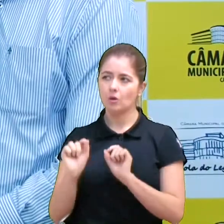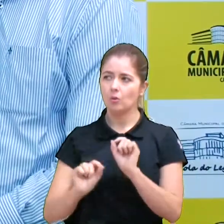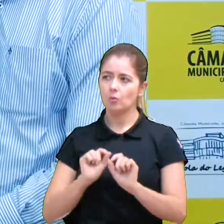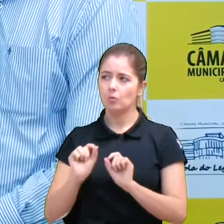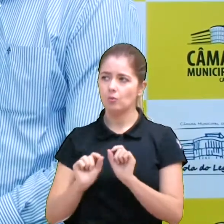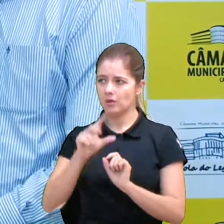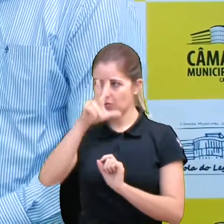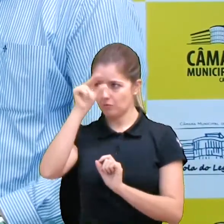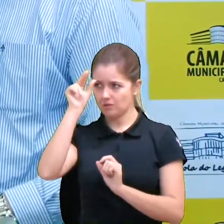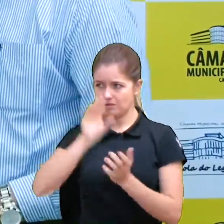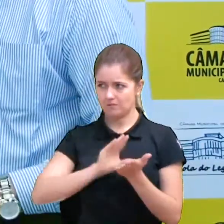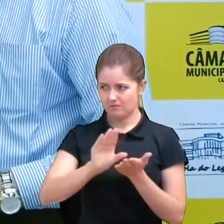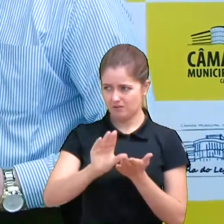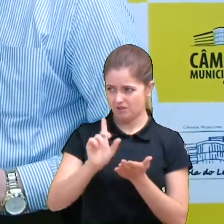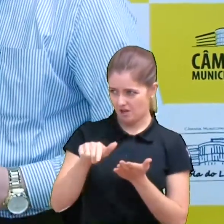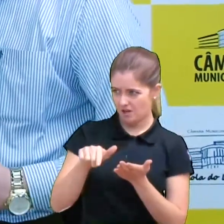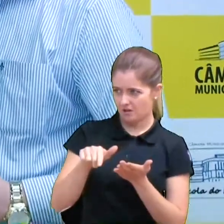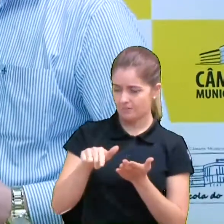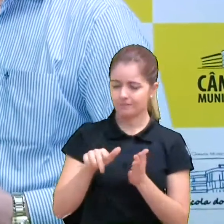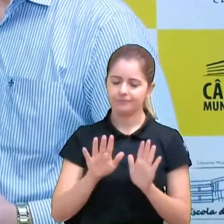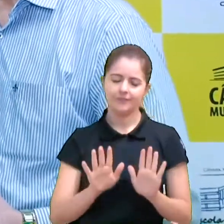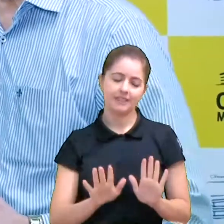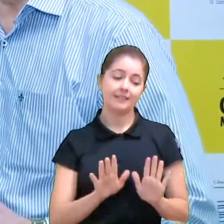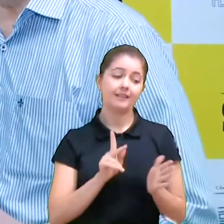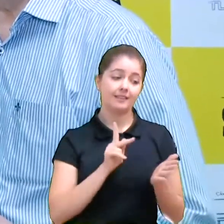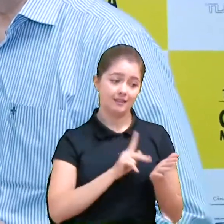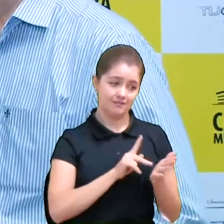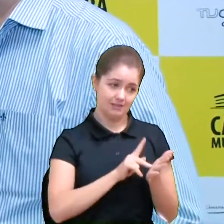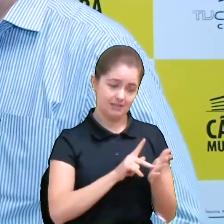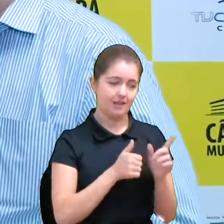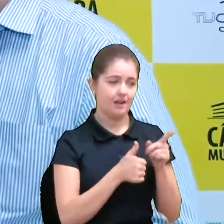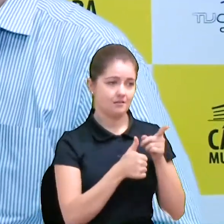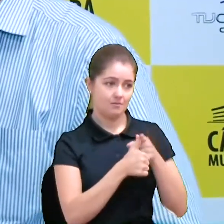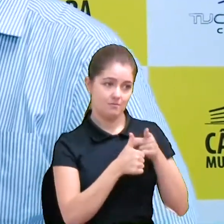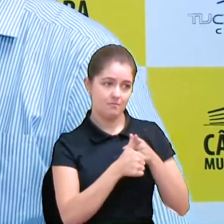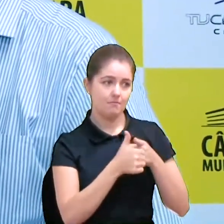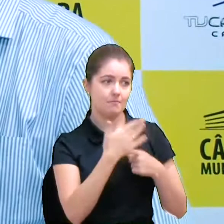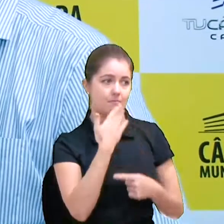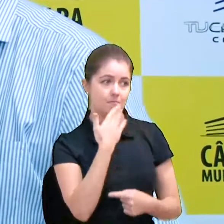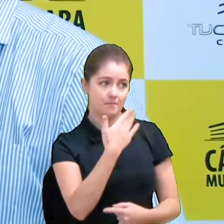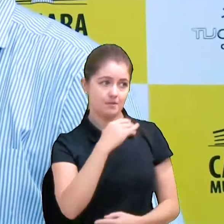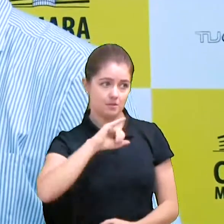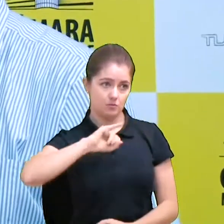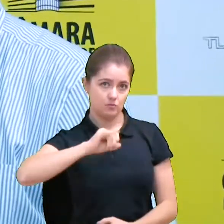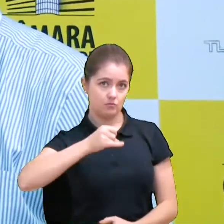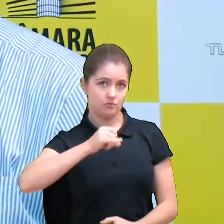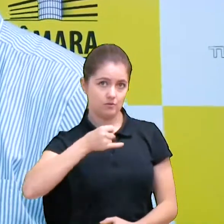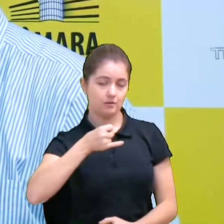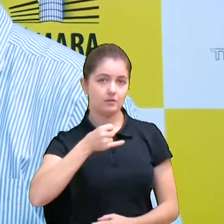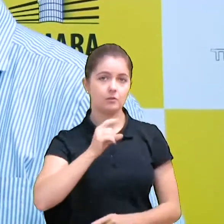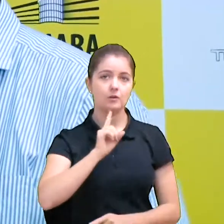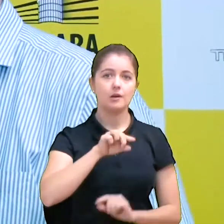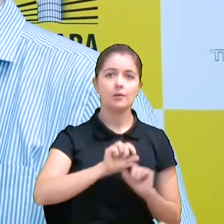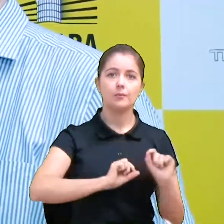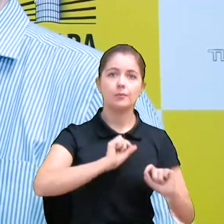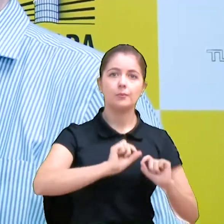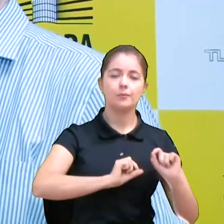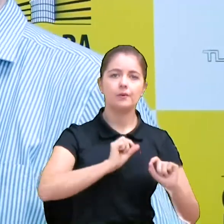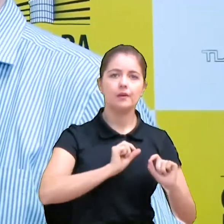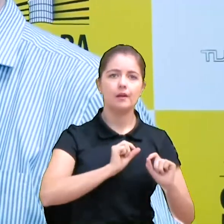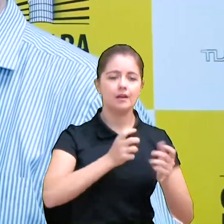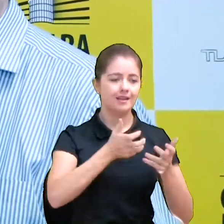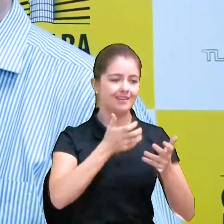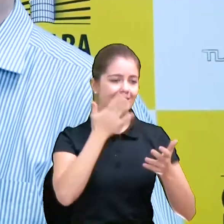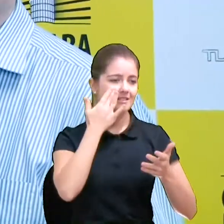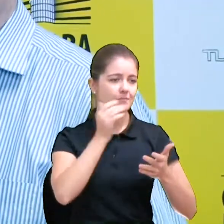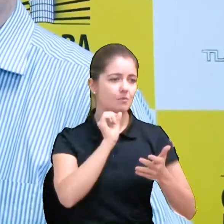investir. É isso? Mais ou menos é nesse sentido? Na realidade, o primeiro pedido de janeiro do corrente foi no sentido de identificar os